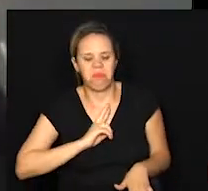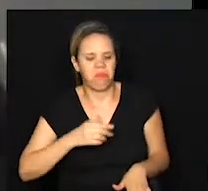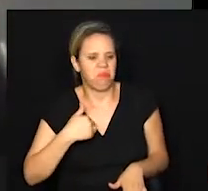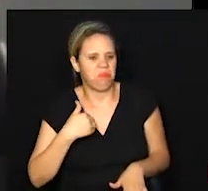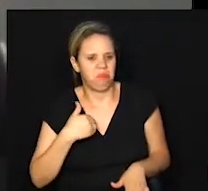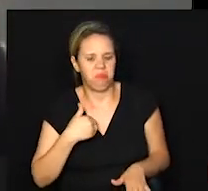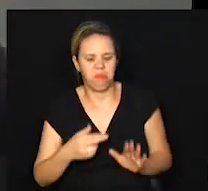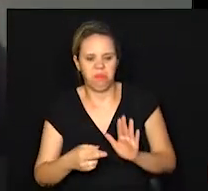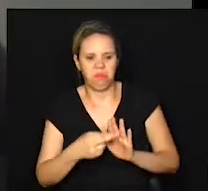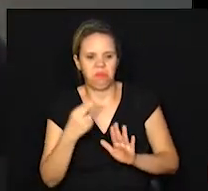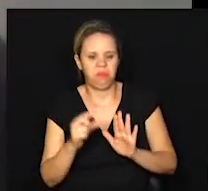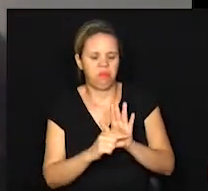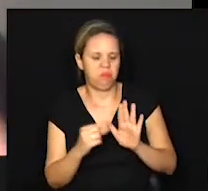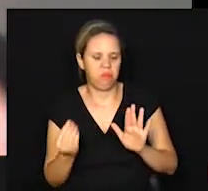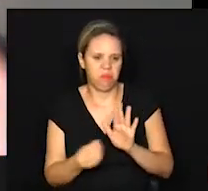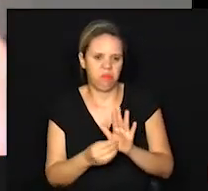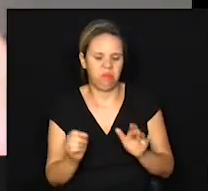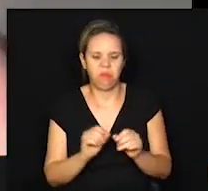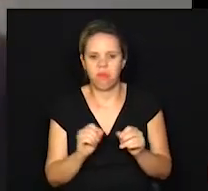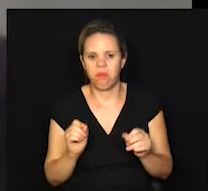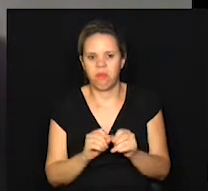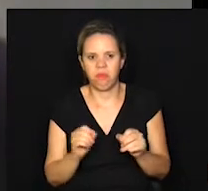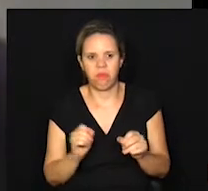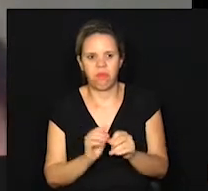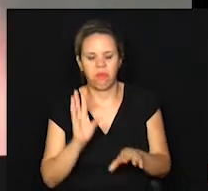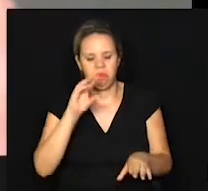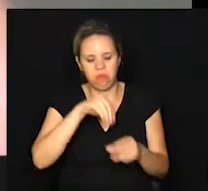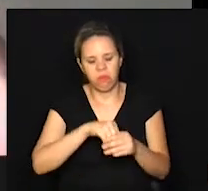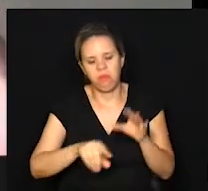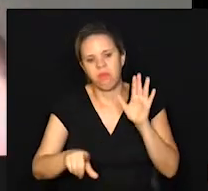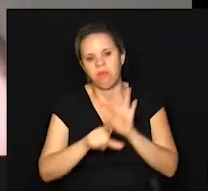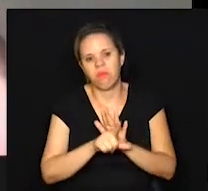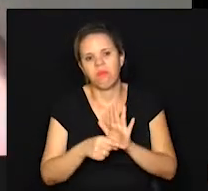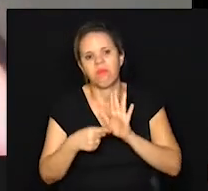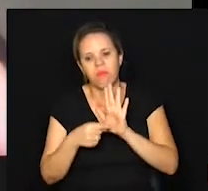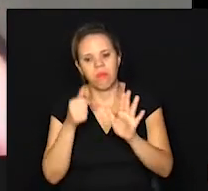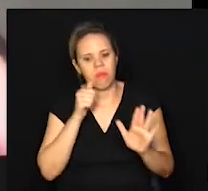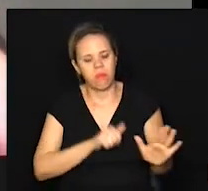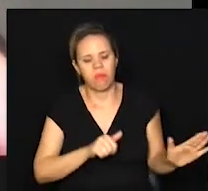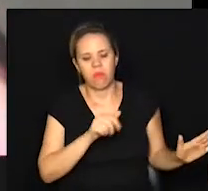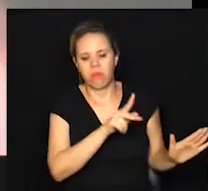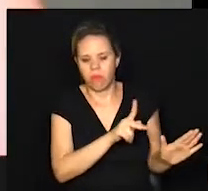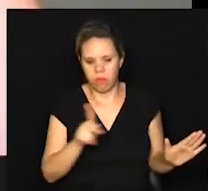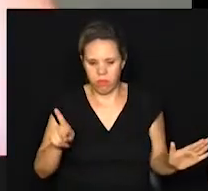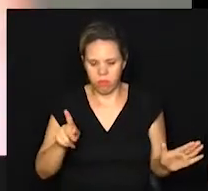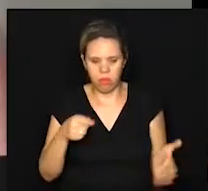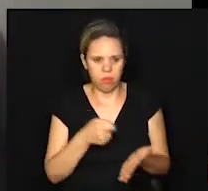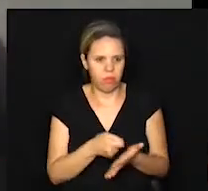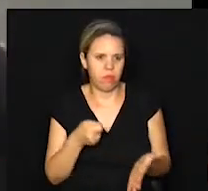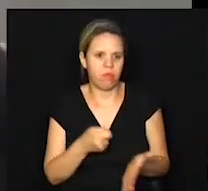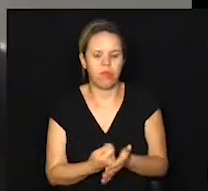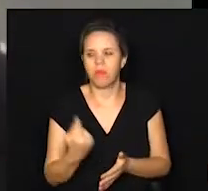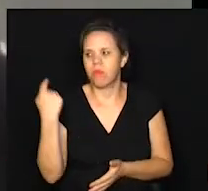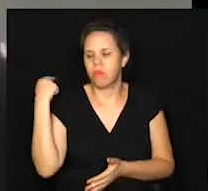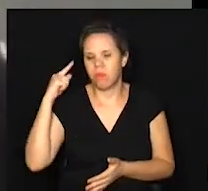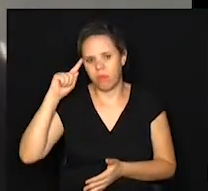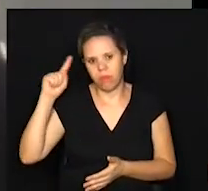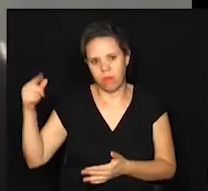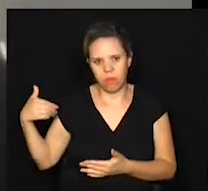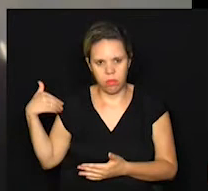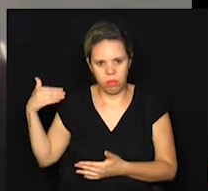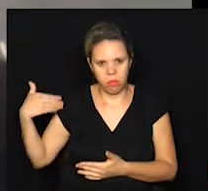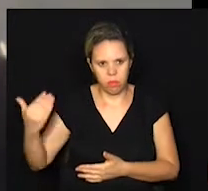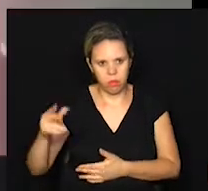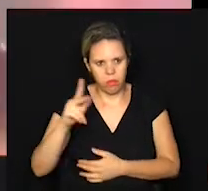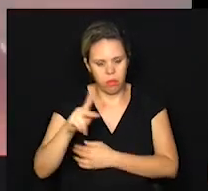requerimento, feito nos termos em que a presidenta exigiu. Há poucos dias depois, quando o